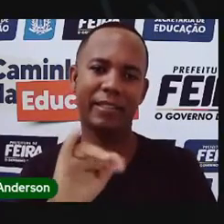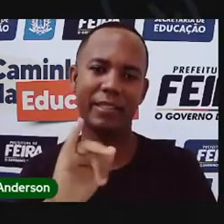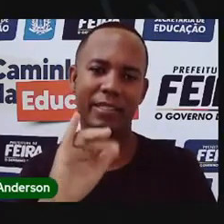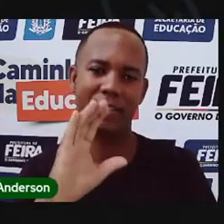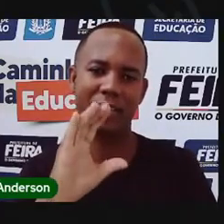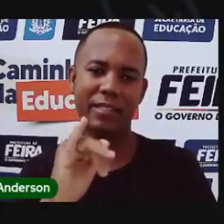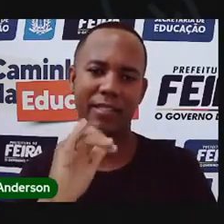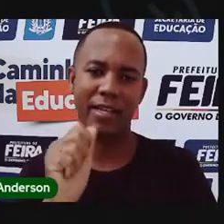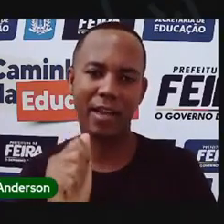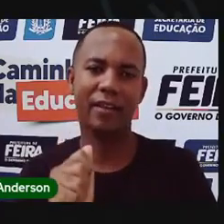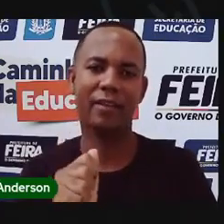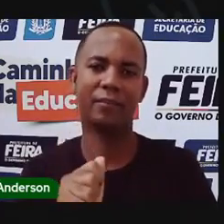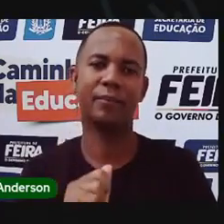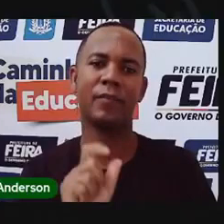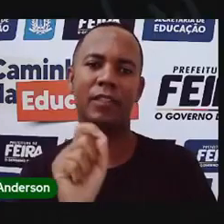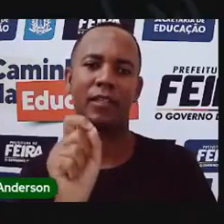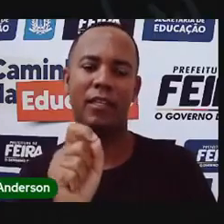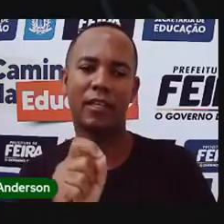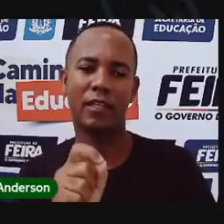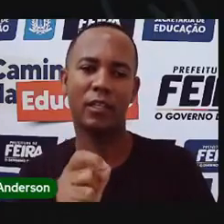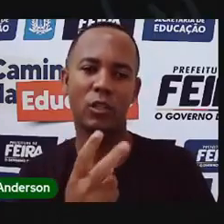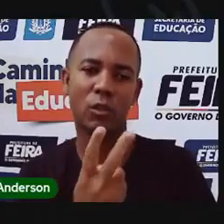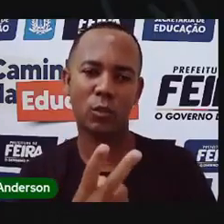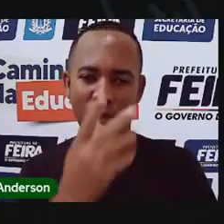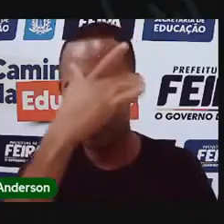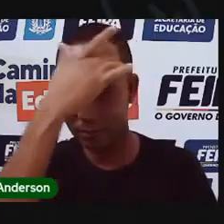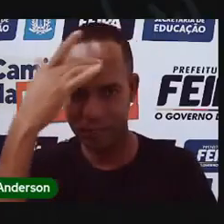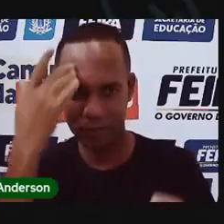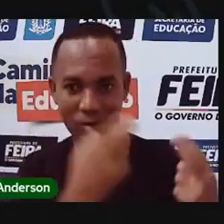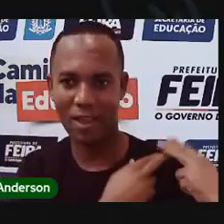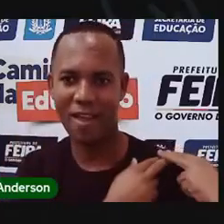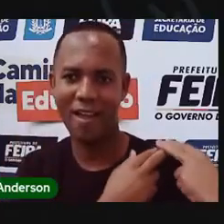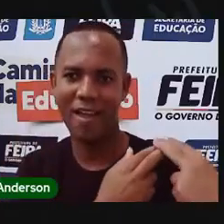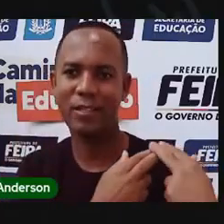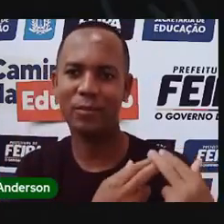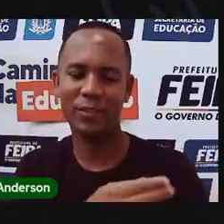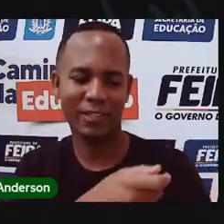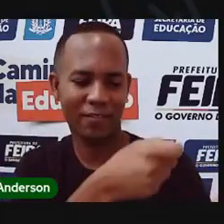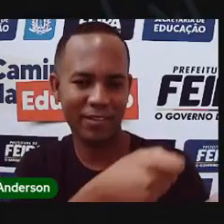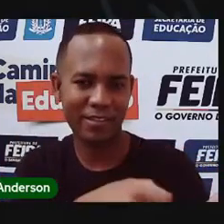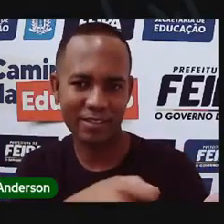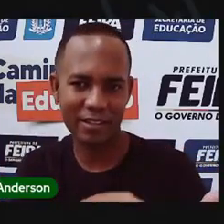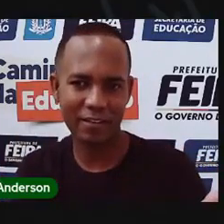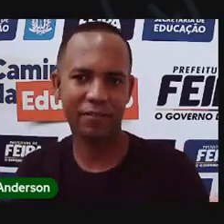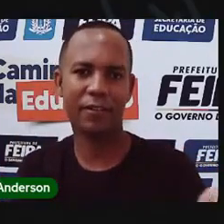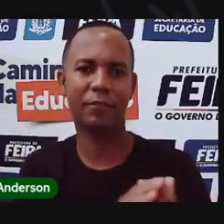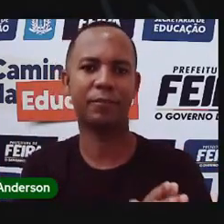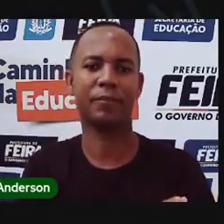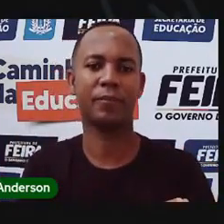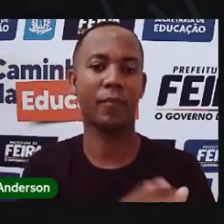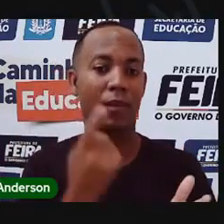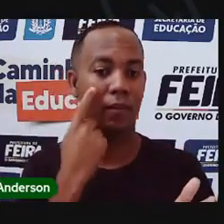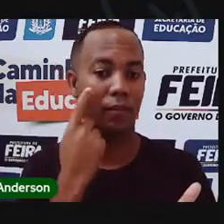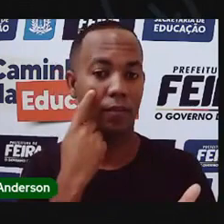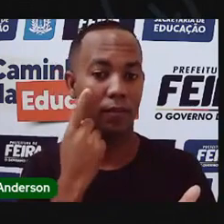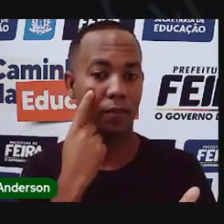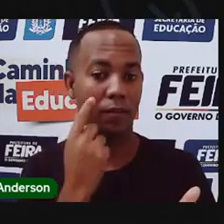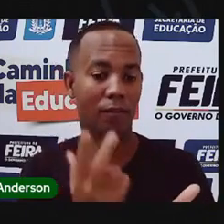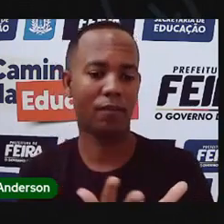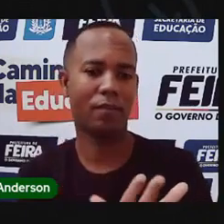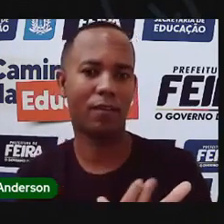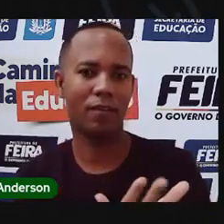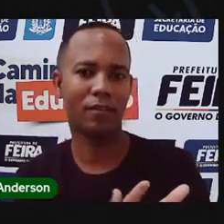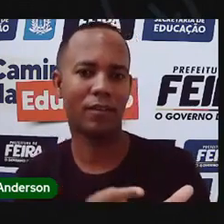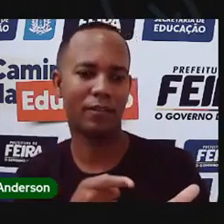autores para esse cordel. E qual a outra característica do cordel? Olha só, aqui na frente tem uma ilustração